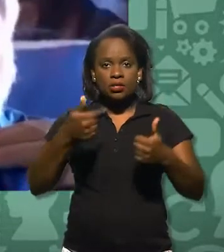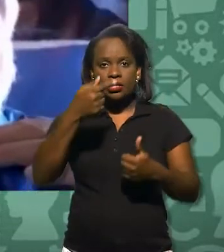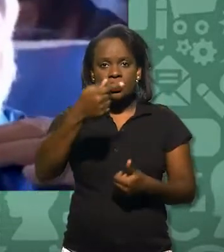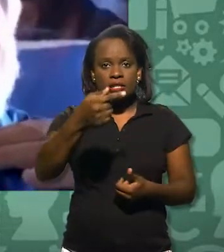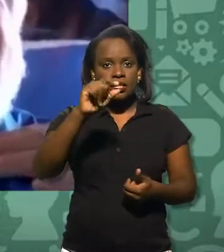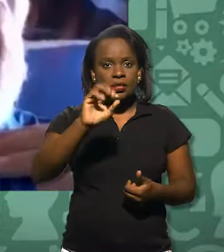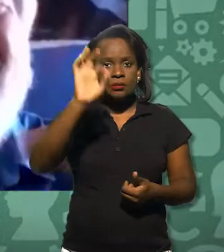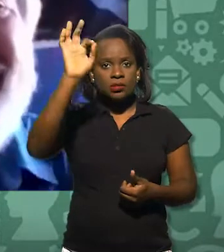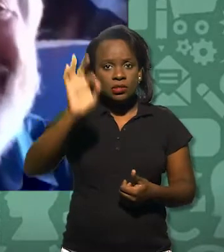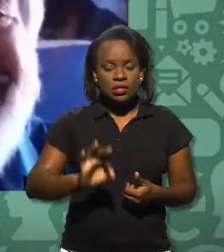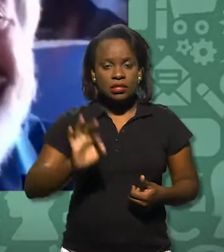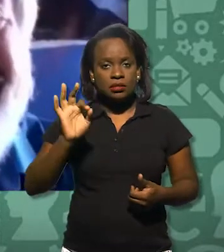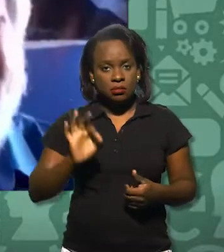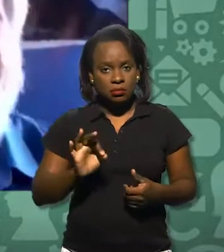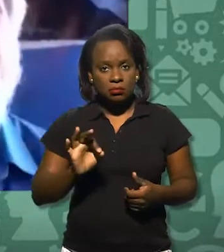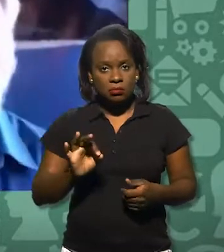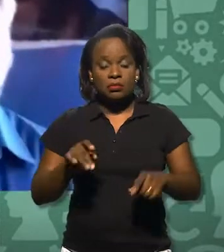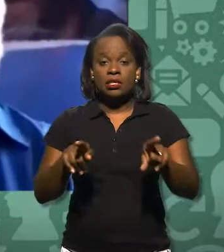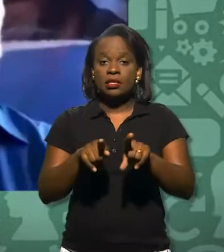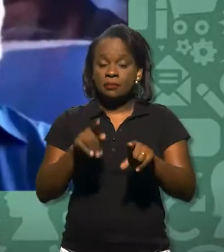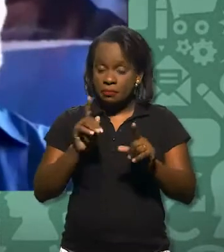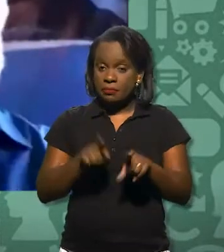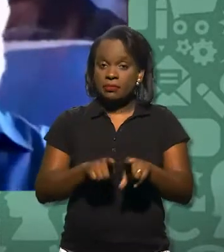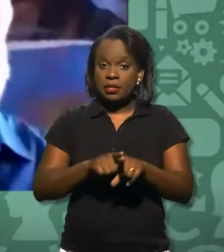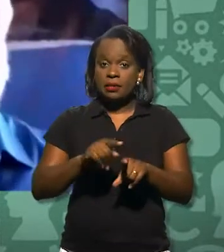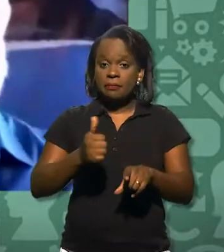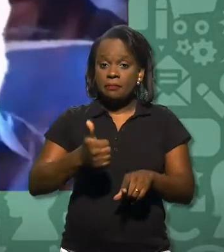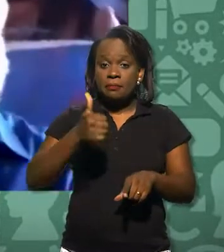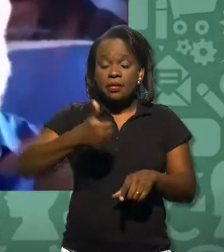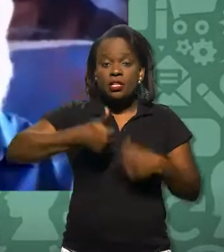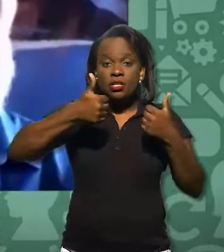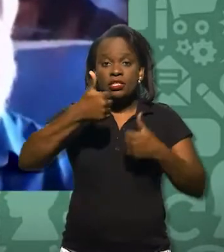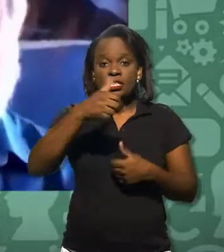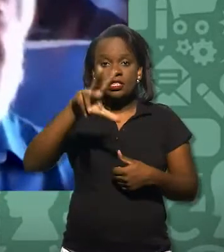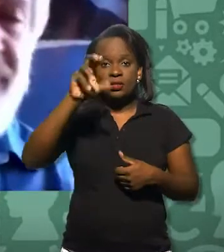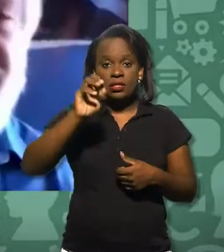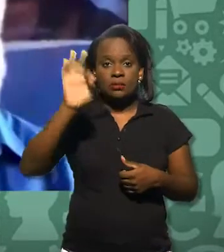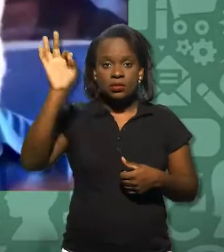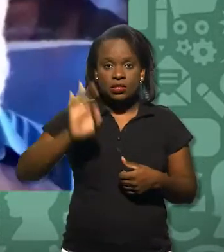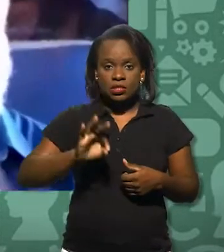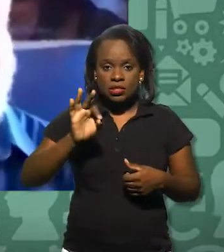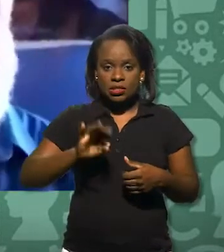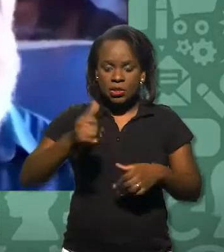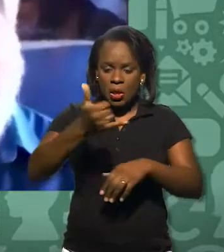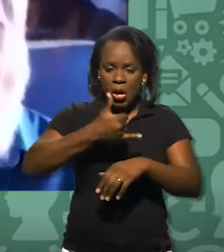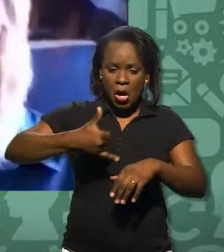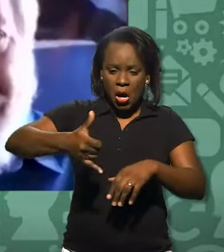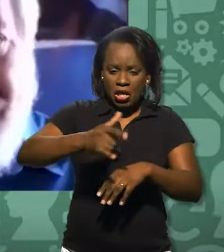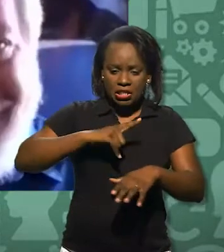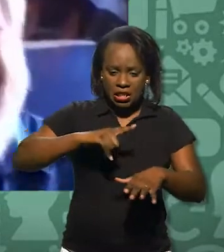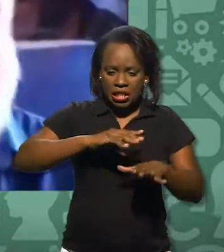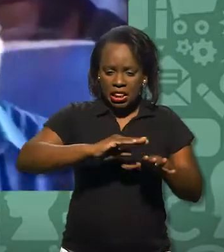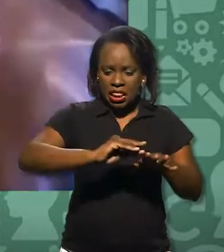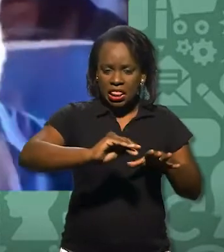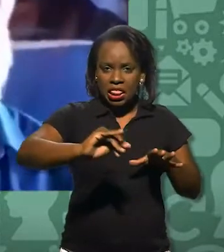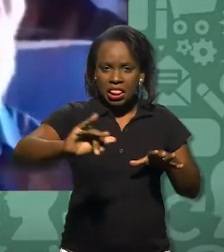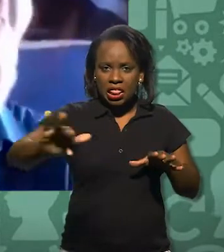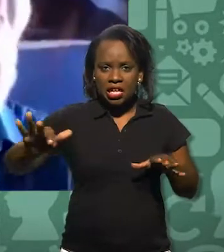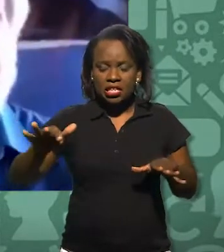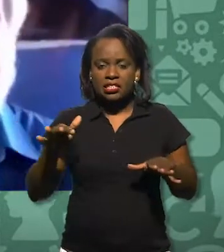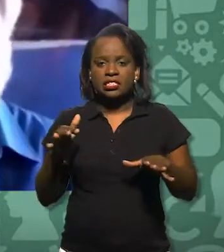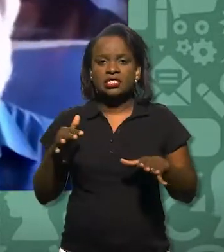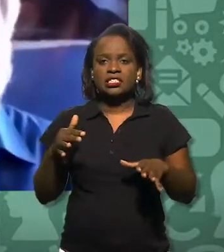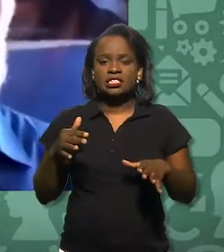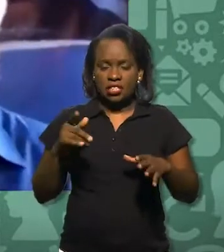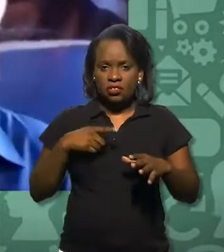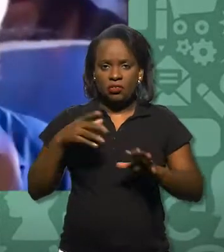Melhorou 70% e melhorou mais de 150% daquela marca de óleo que existia, que até vou